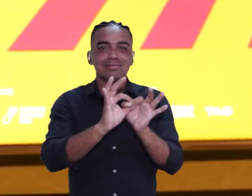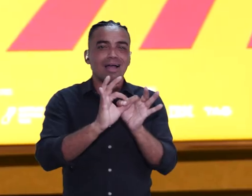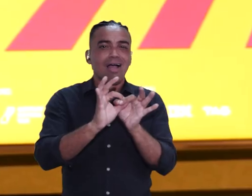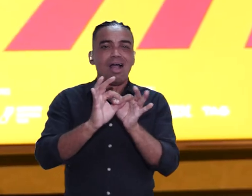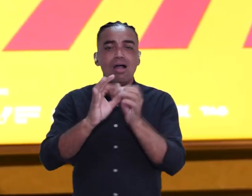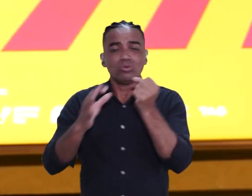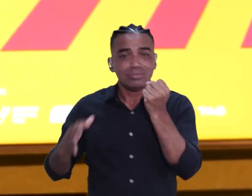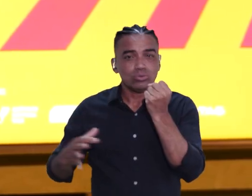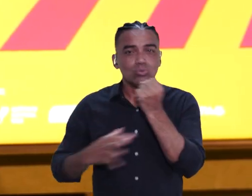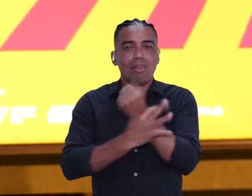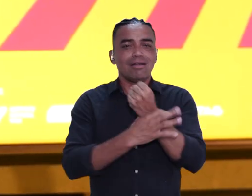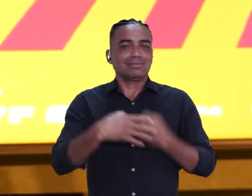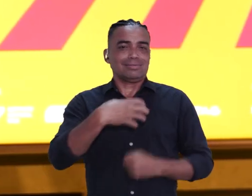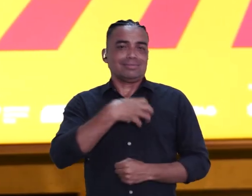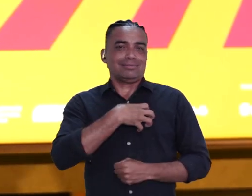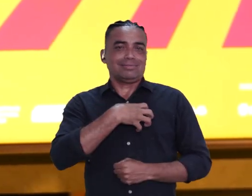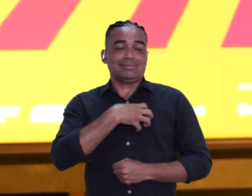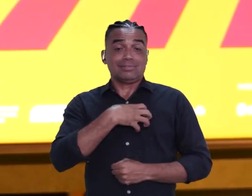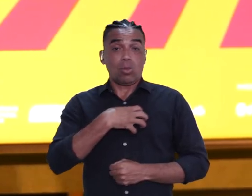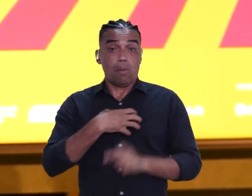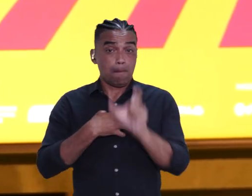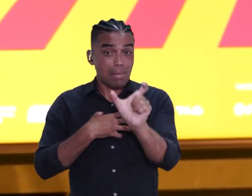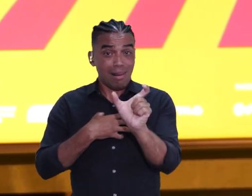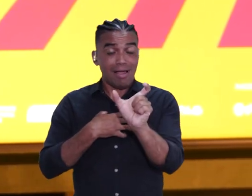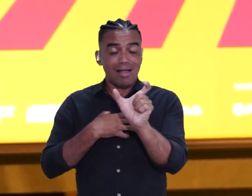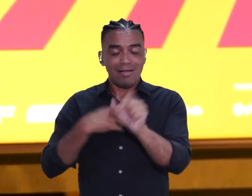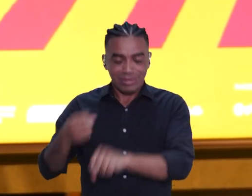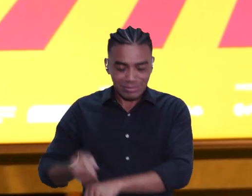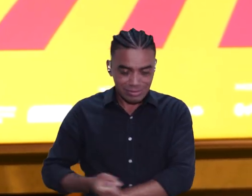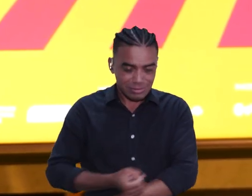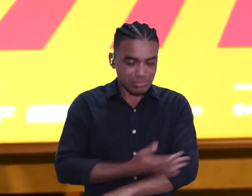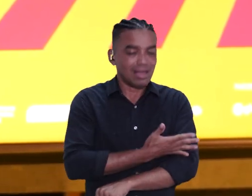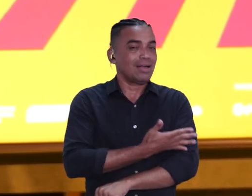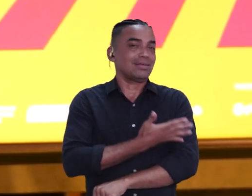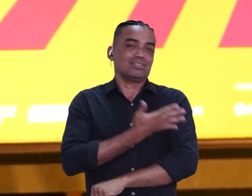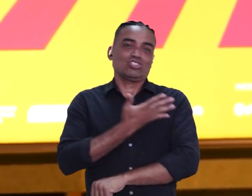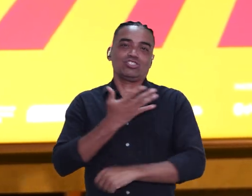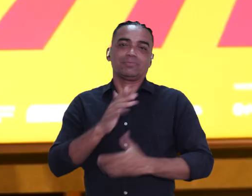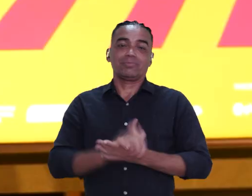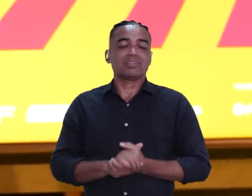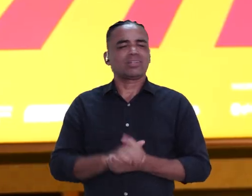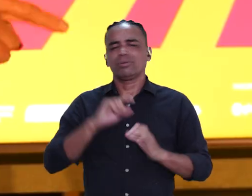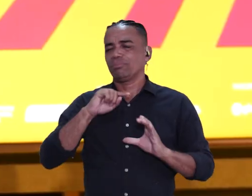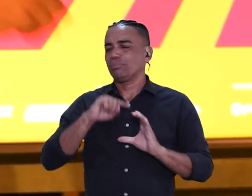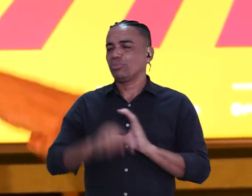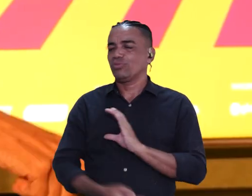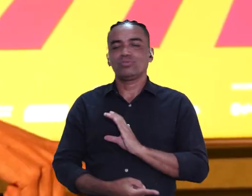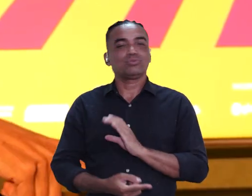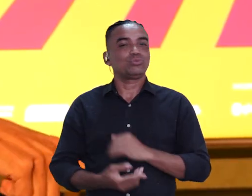todas, de algum modo, se dizem pela palavra e pela sensibilidade não verbal. Isso é